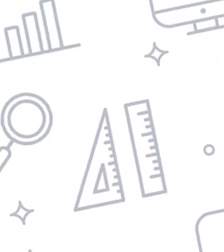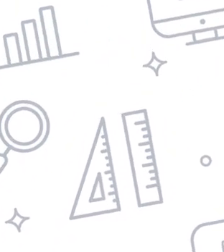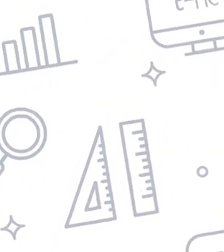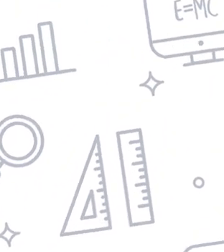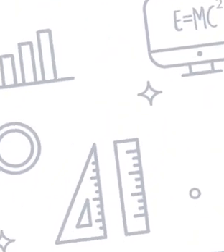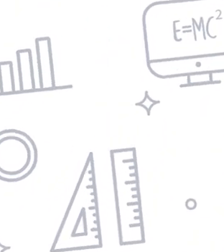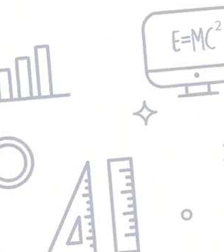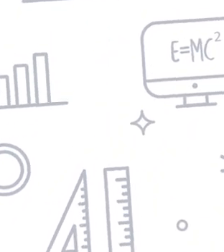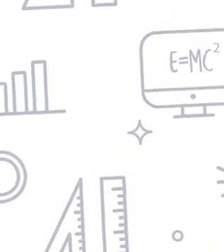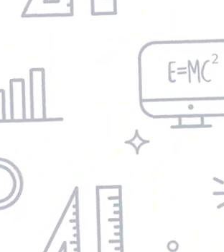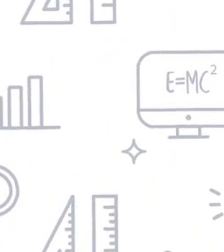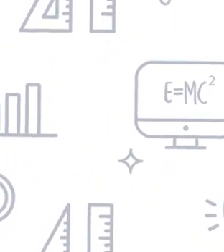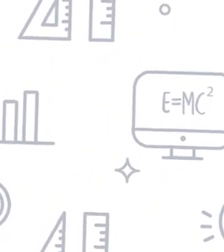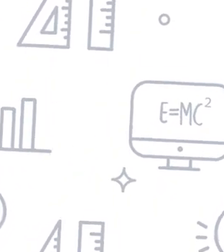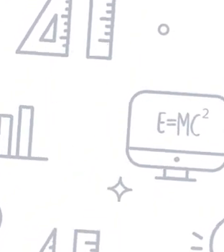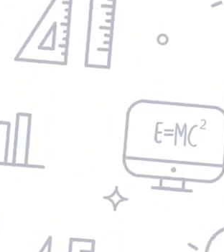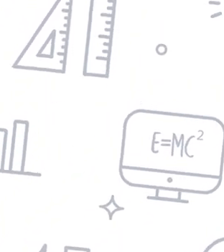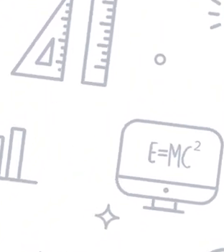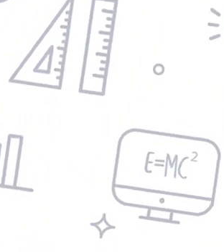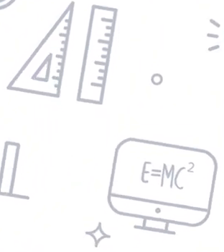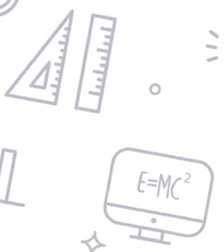cuidem h